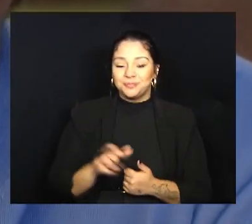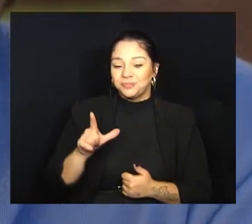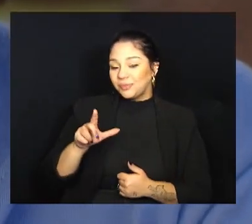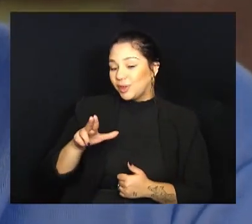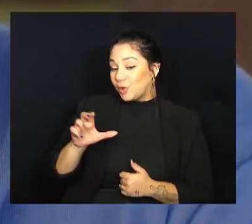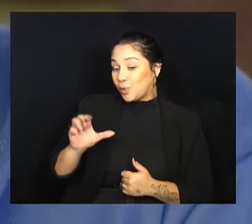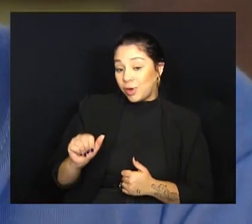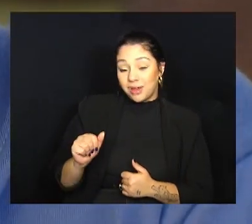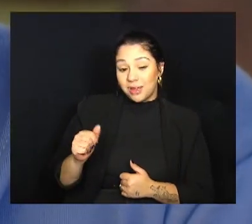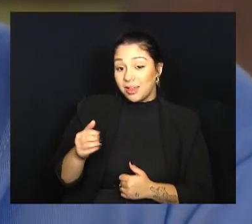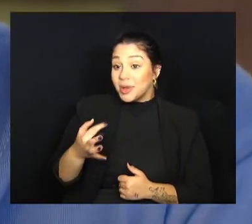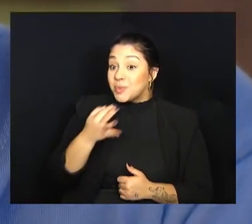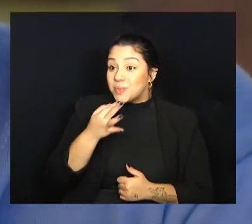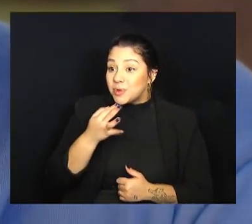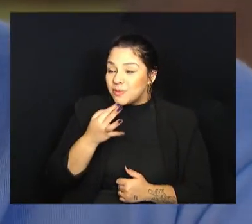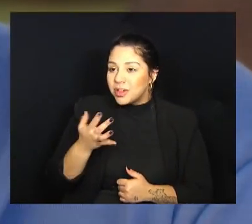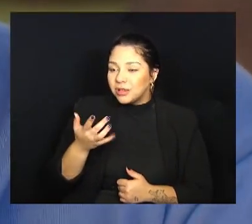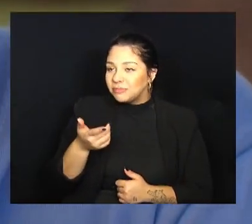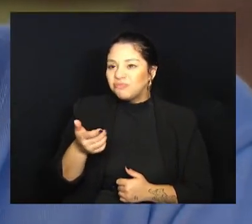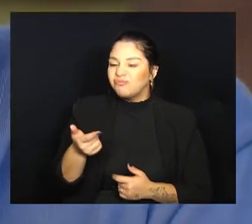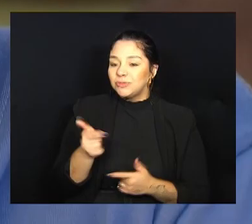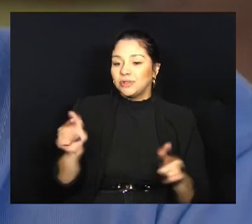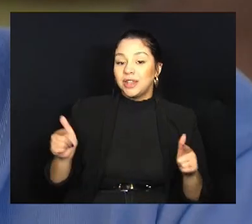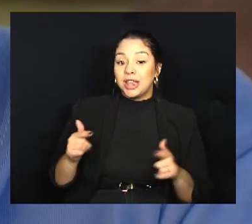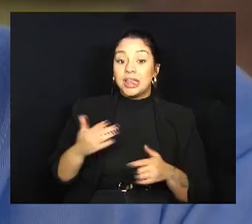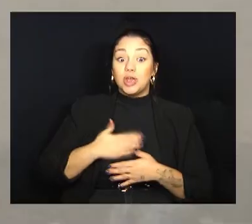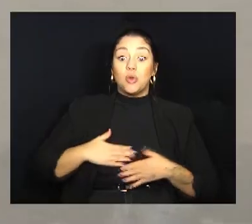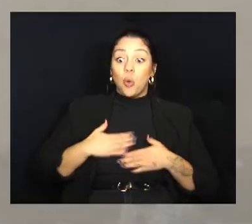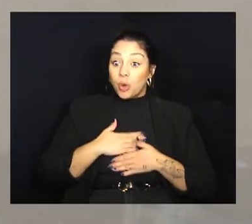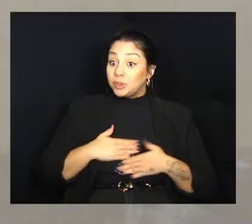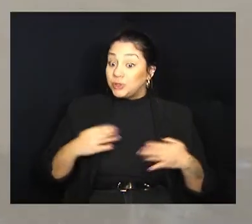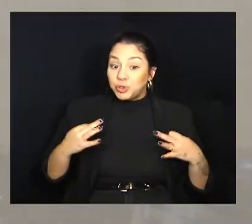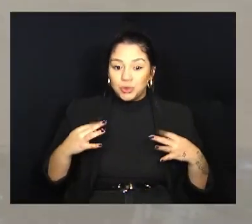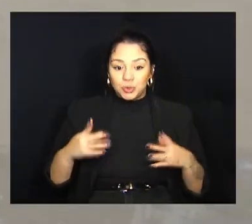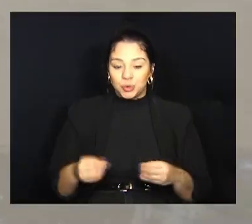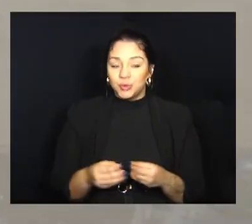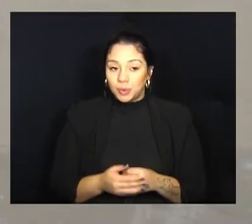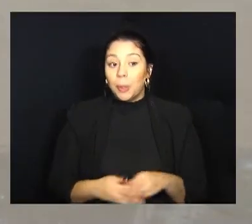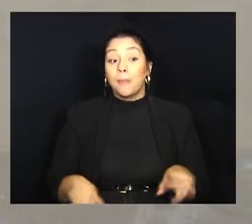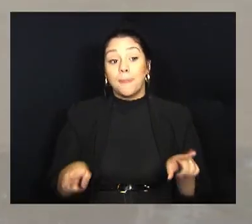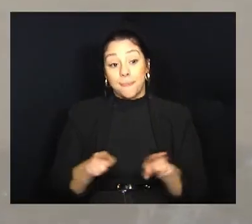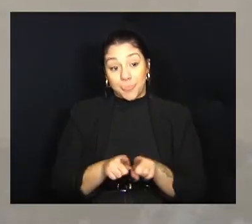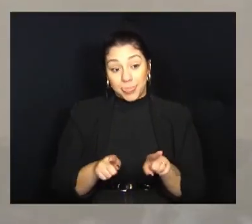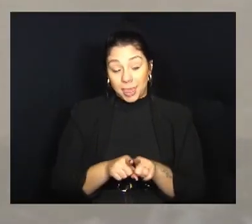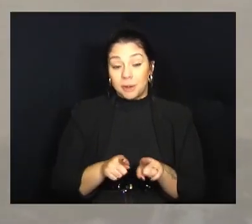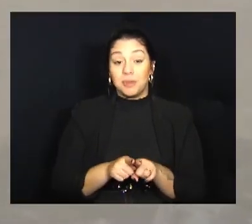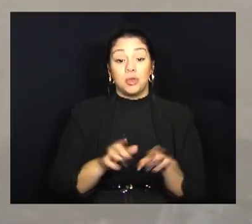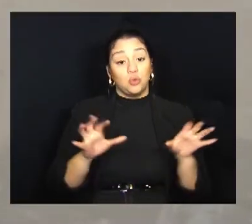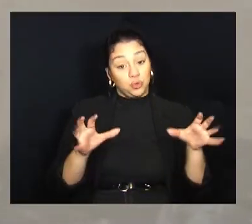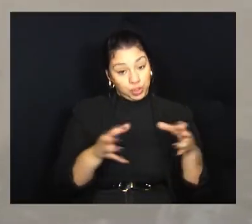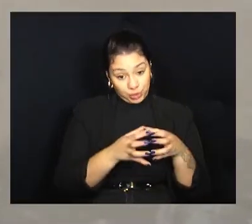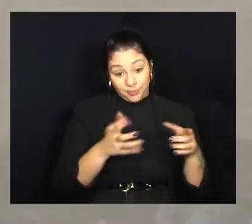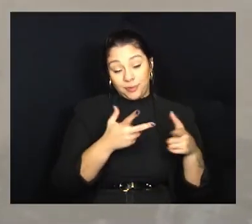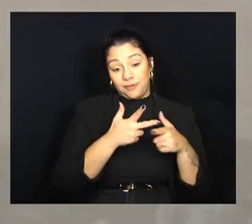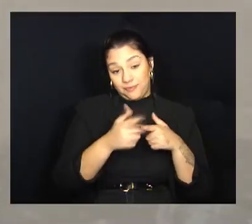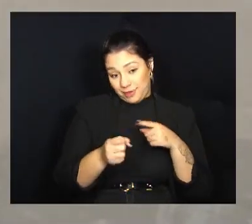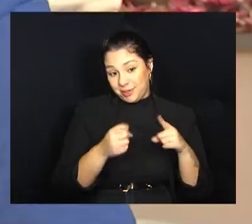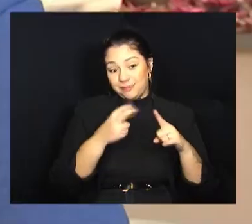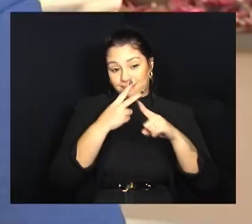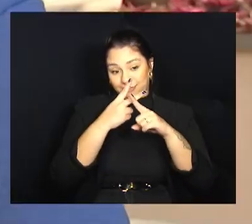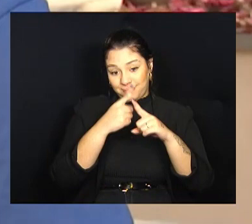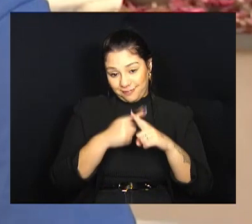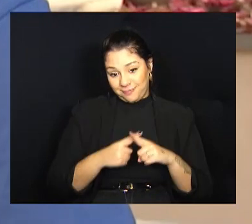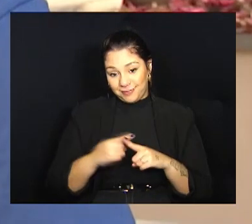tem preferência, gosta de todas as brincadeiras, inclusive o time dele ganhou a partida de